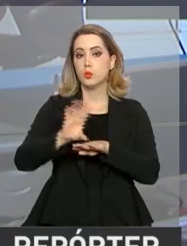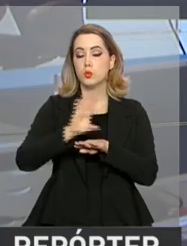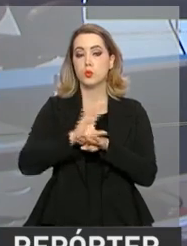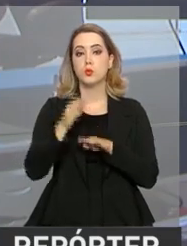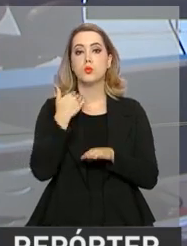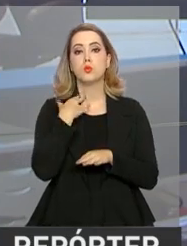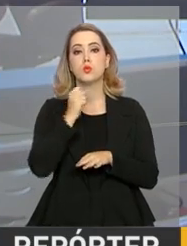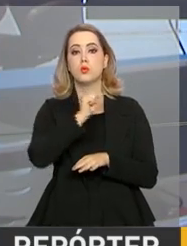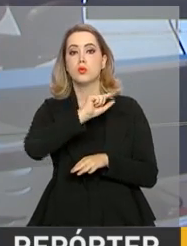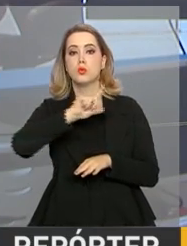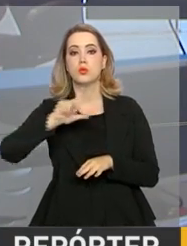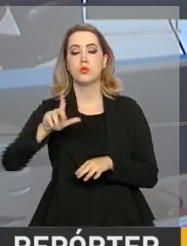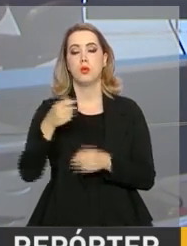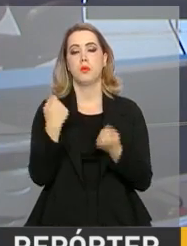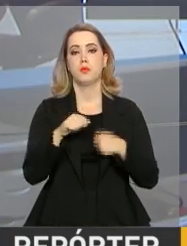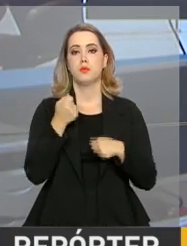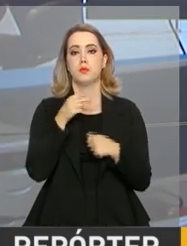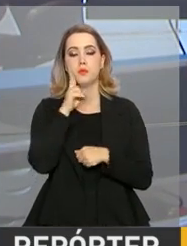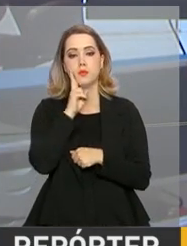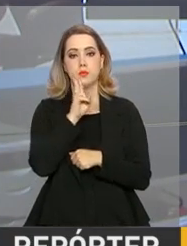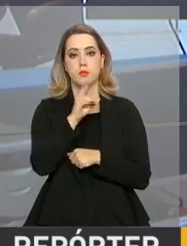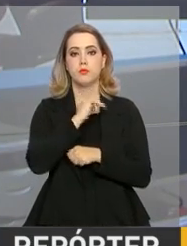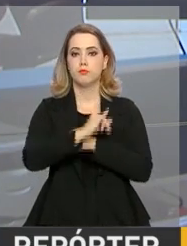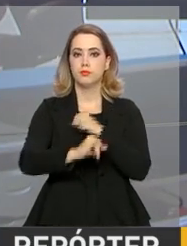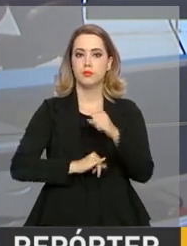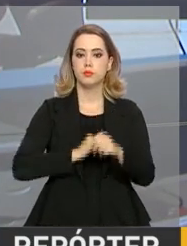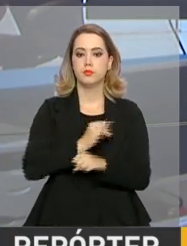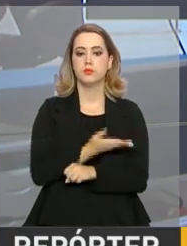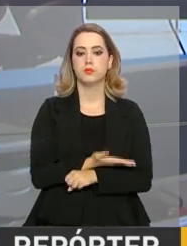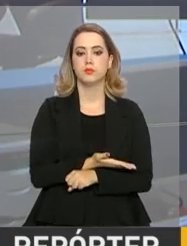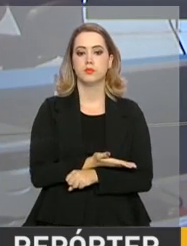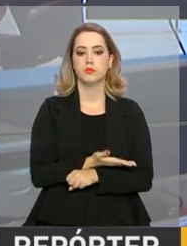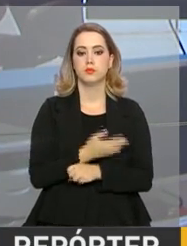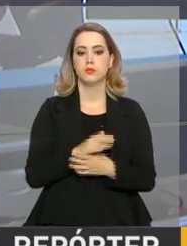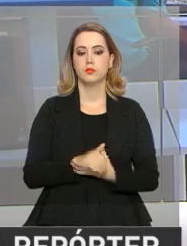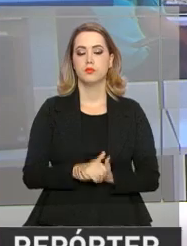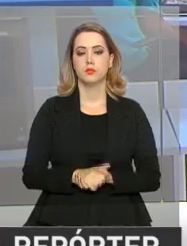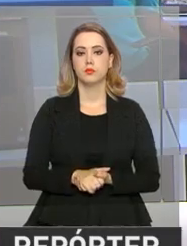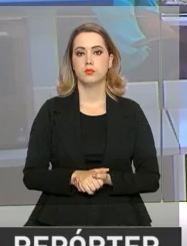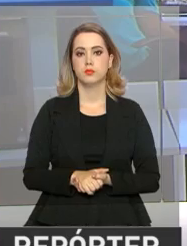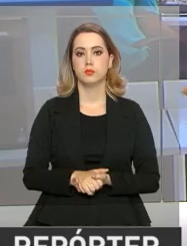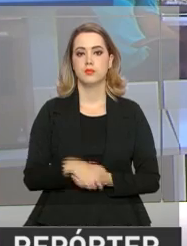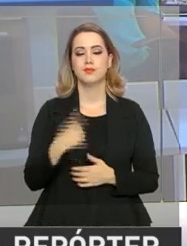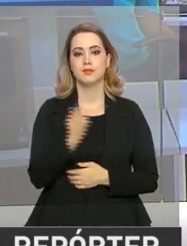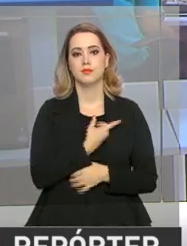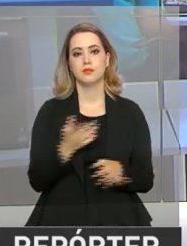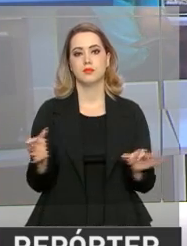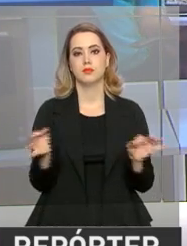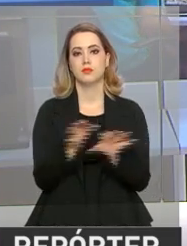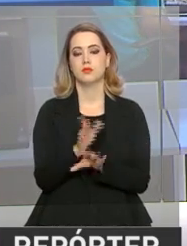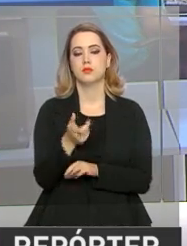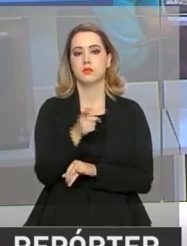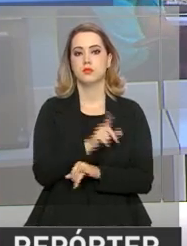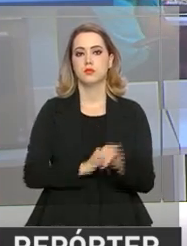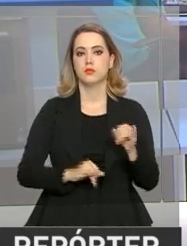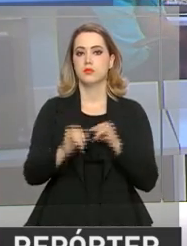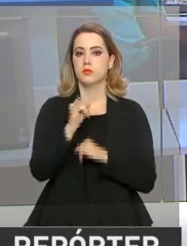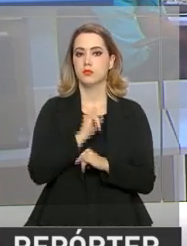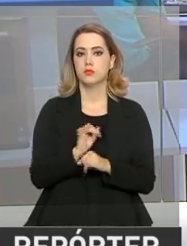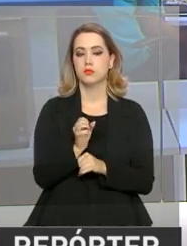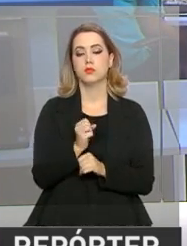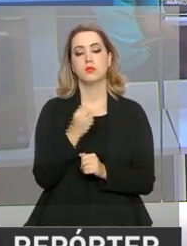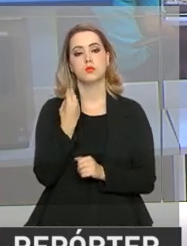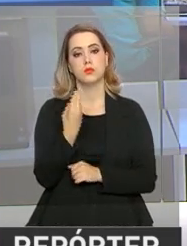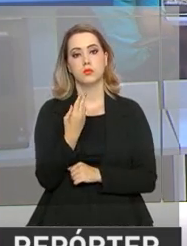Central, é só acessar o site do banco, bcb.gov.br. E nós ficamos por aqui. Voltamos a qualquer momento com